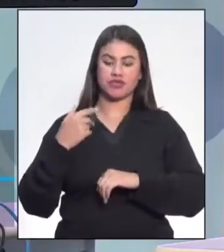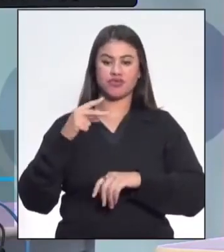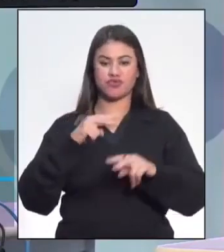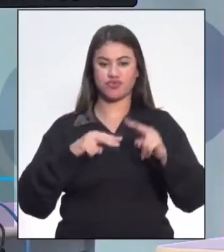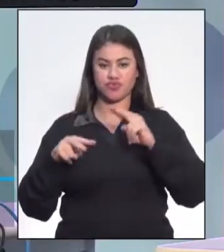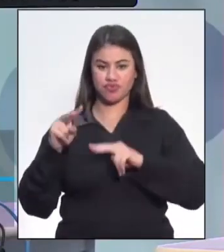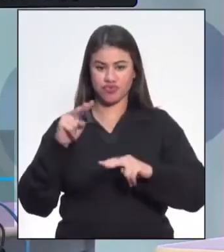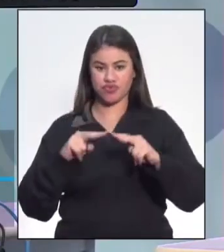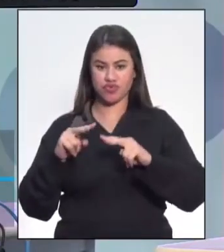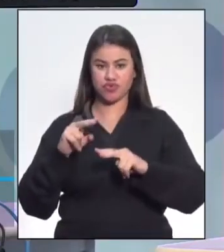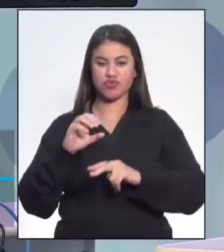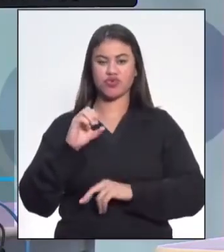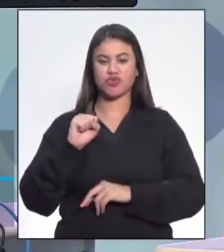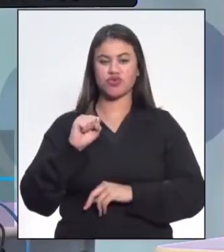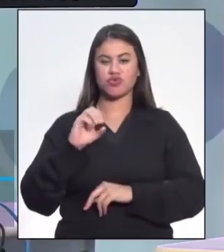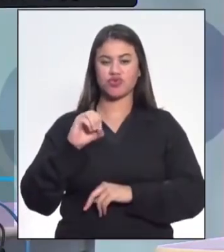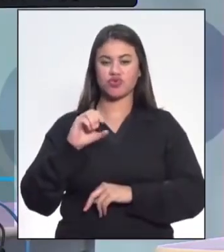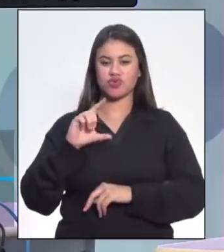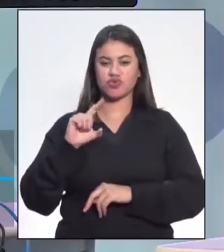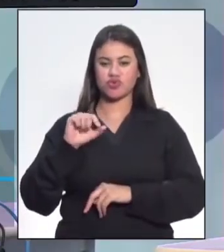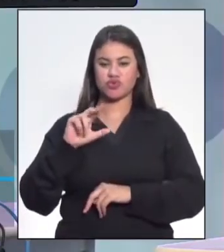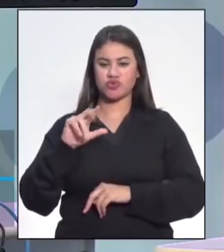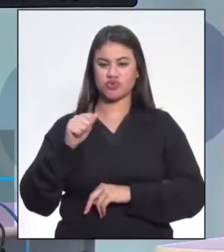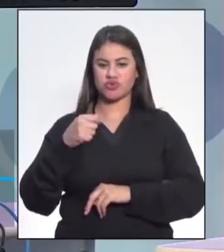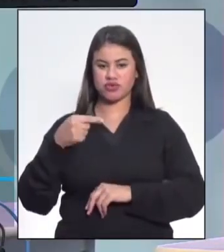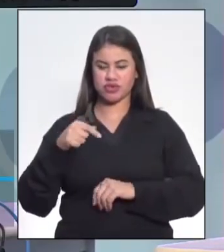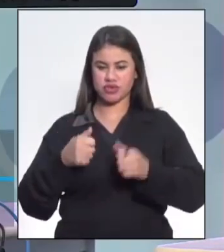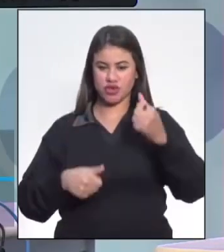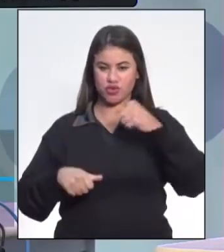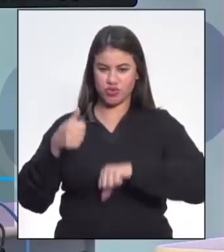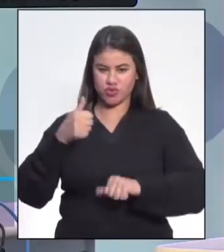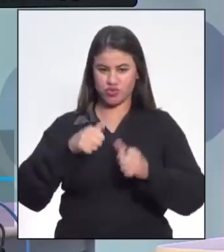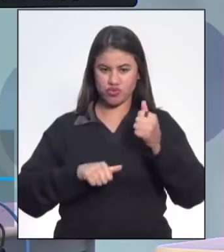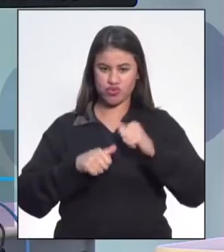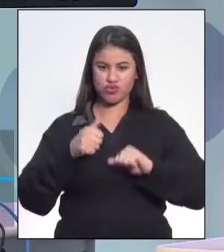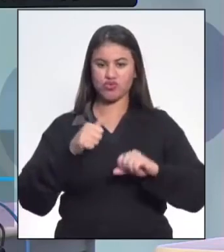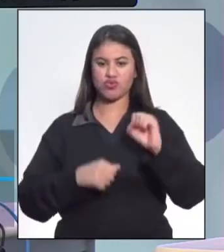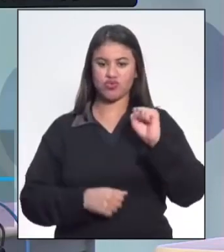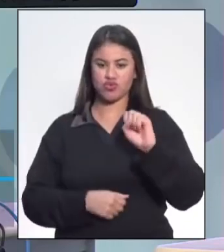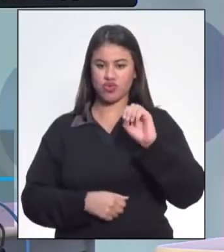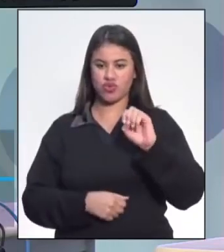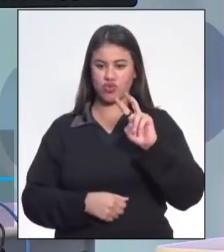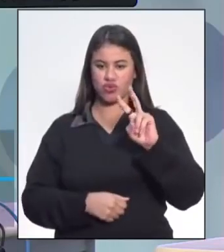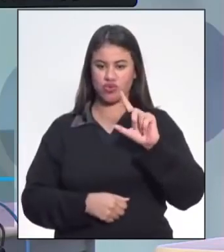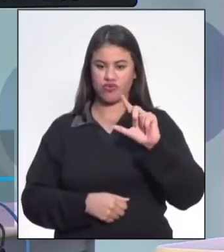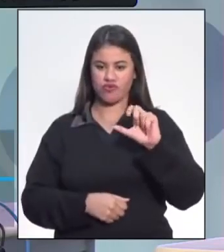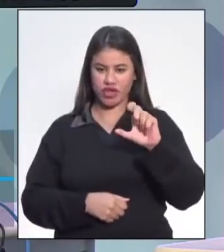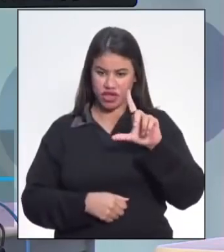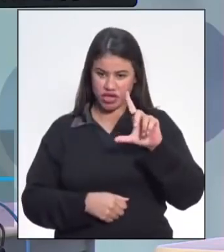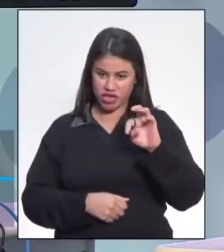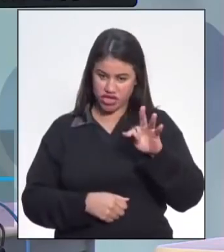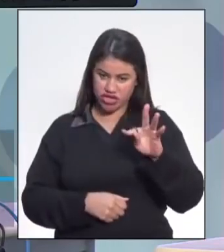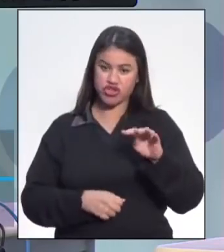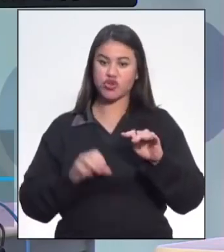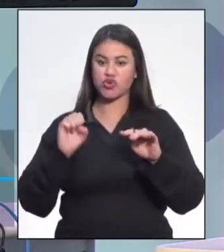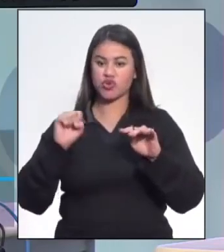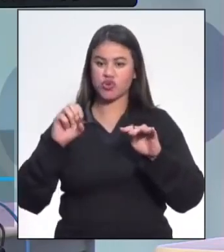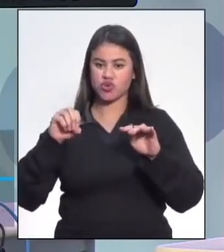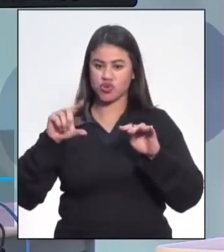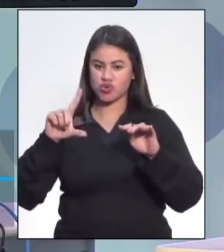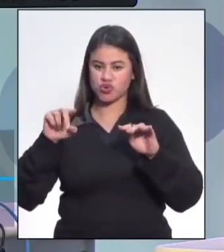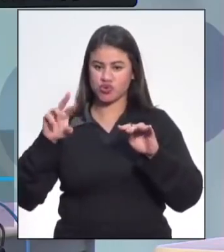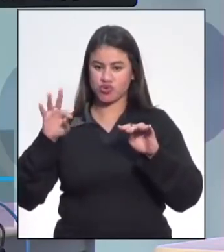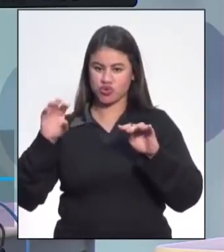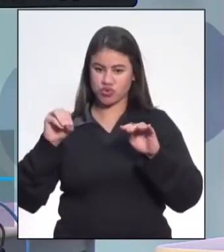que era uma solução, lembra? Solução, a mistura de solvente com soluto. E essa solução nós podemos medir quem?